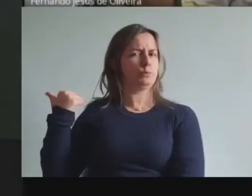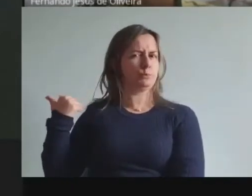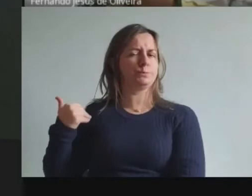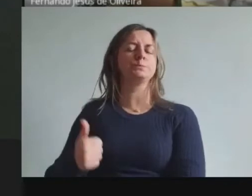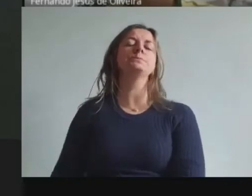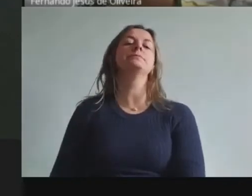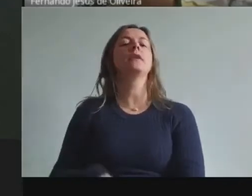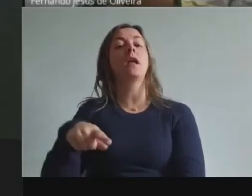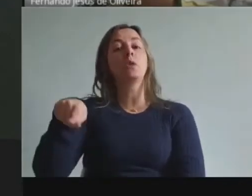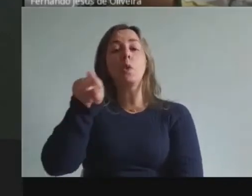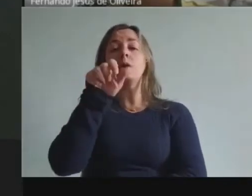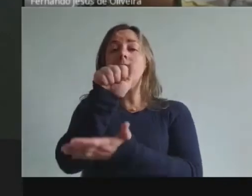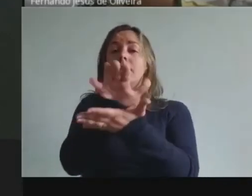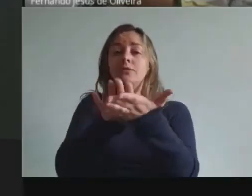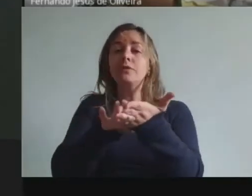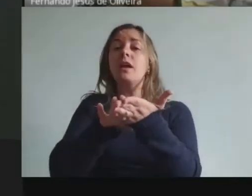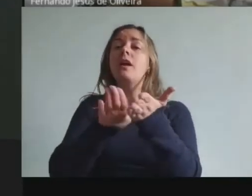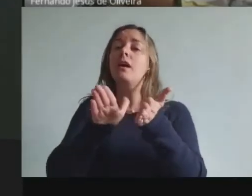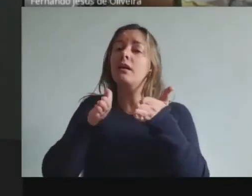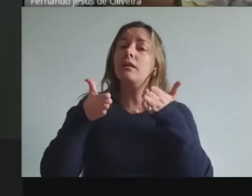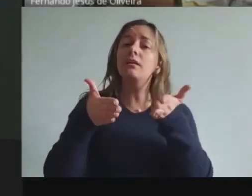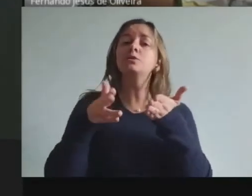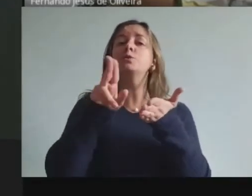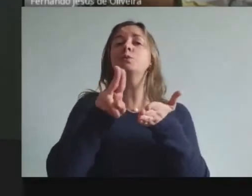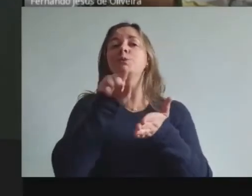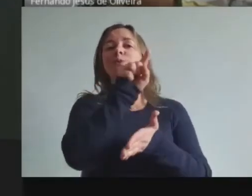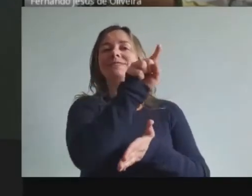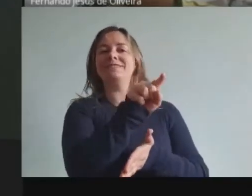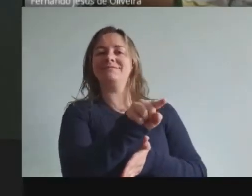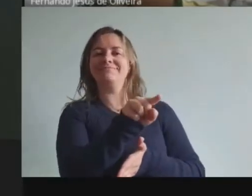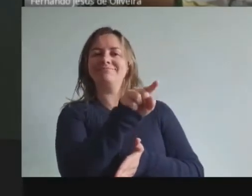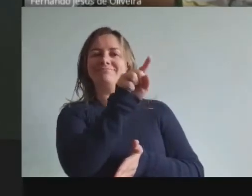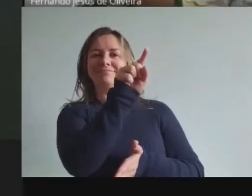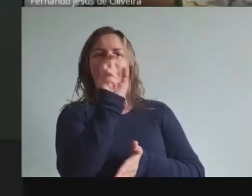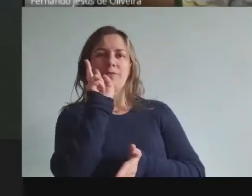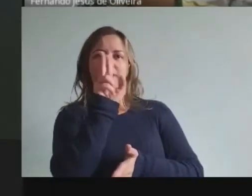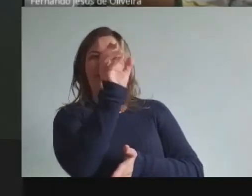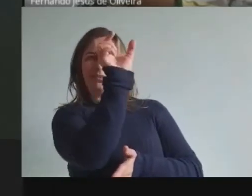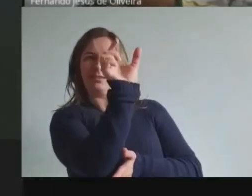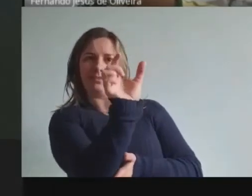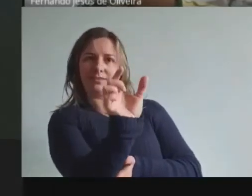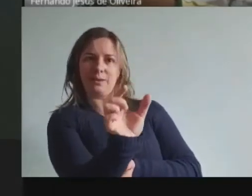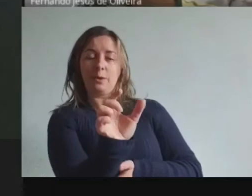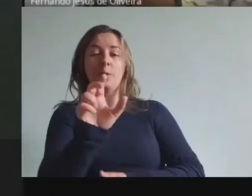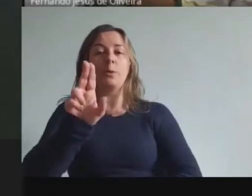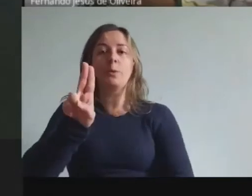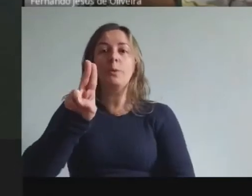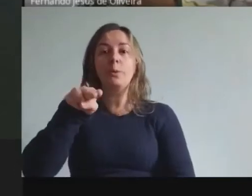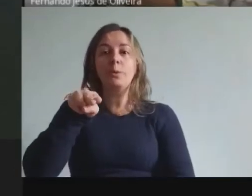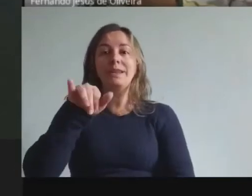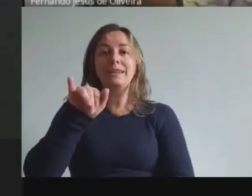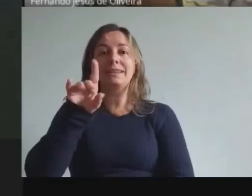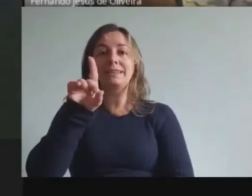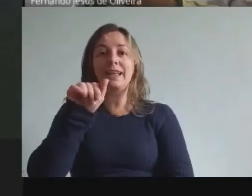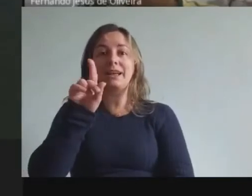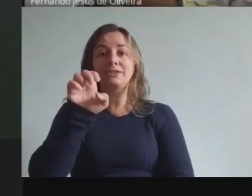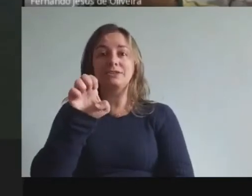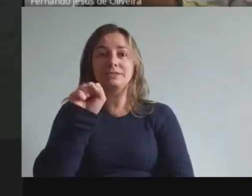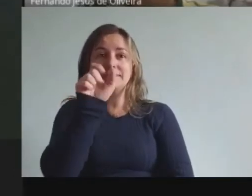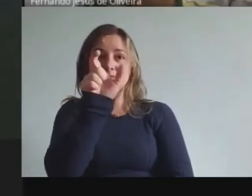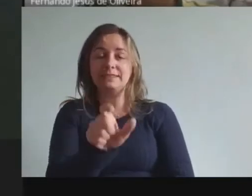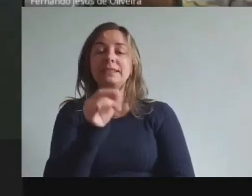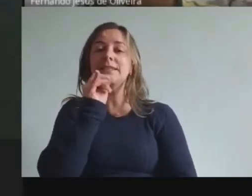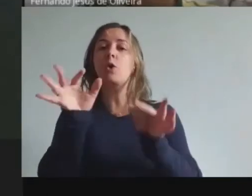problemas, nossas atividades, a gente vai usar grandezas medidas nessas unidades que estão na tabela. Para